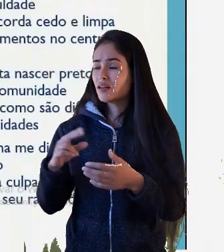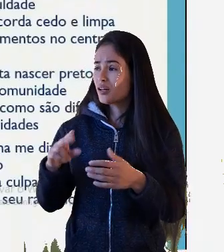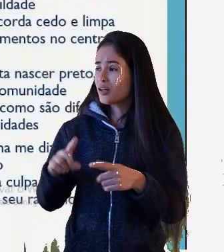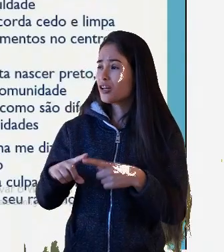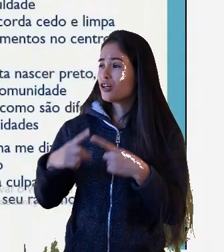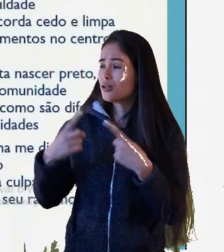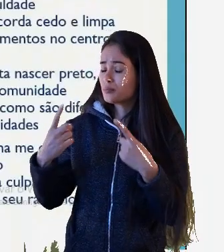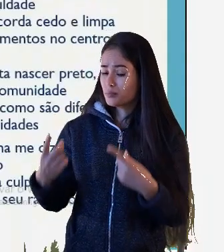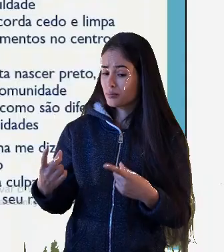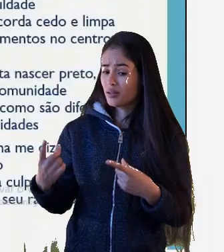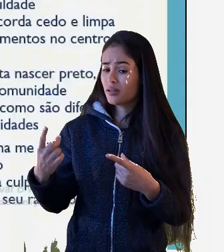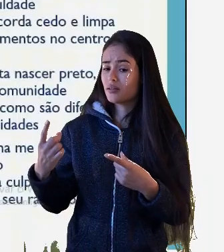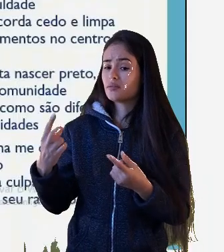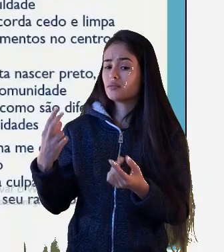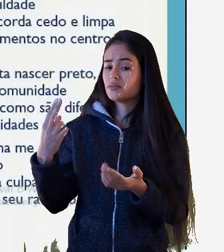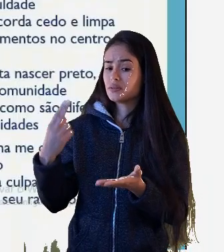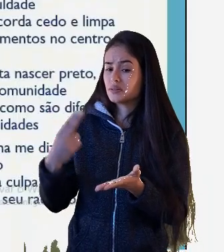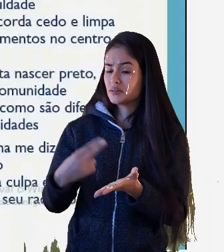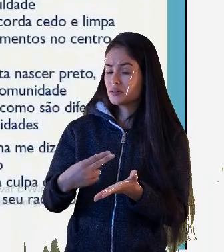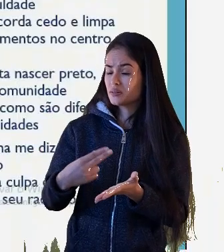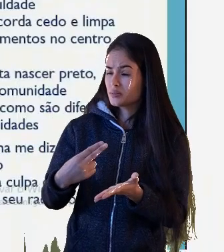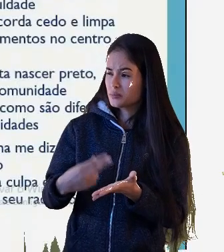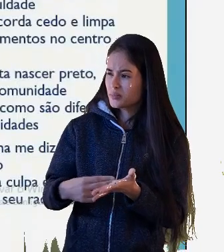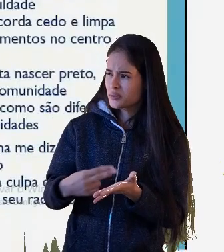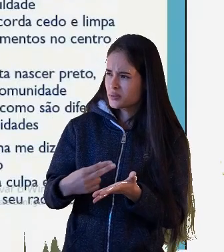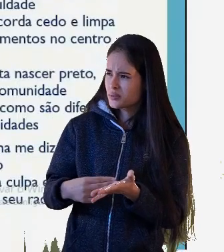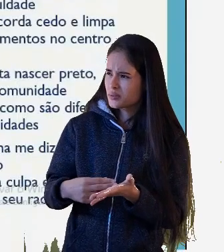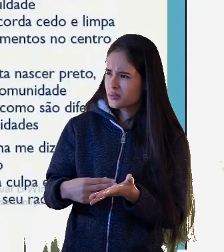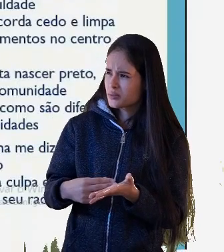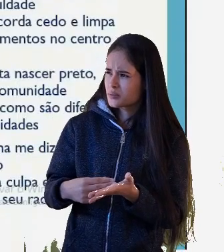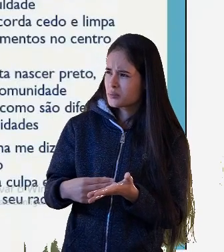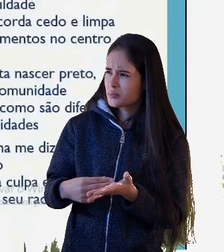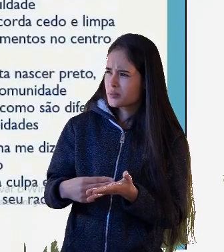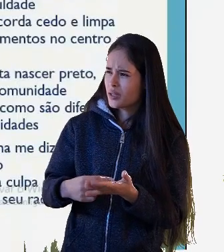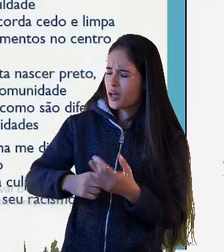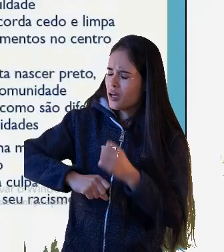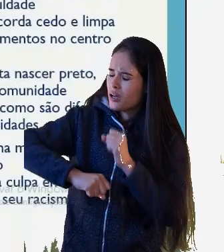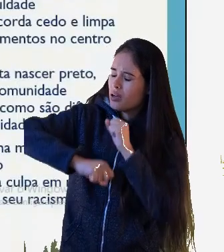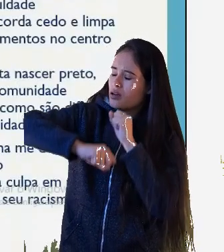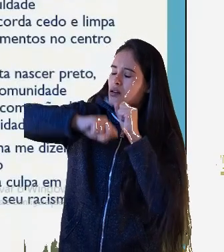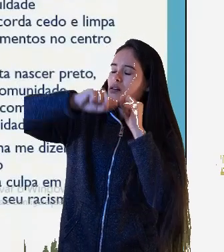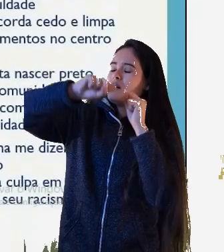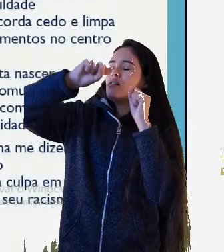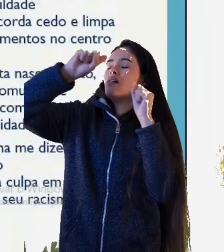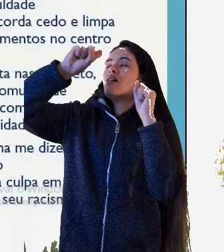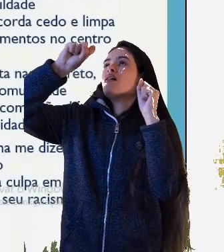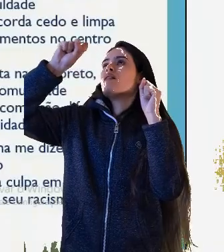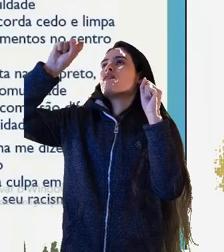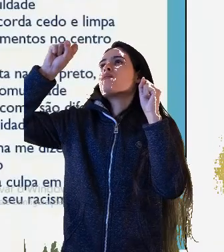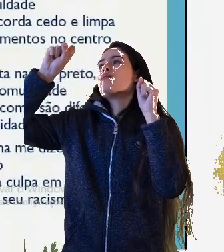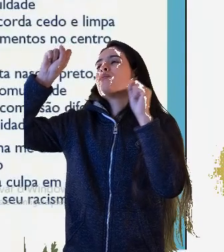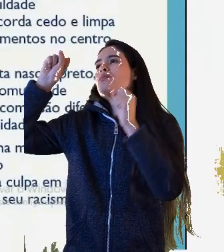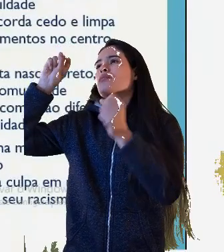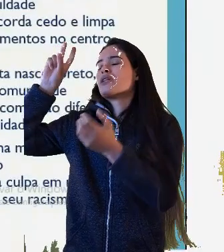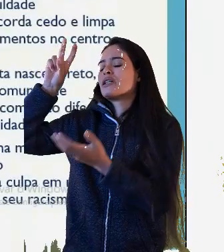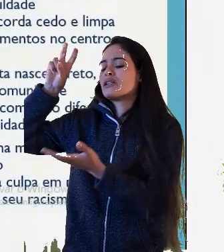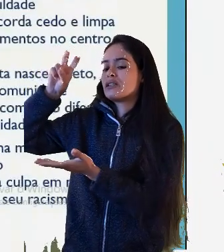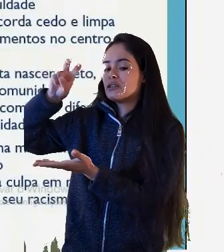sala de aula, né? Tanta humilhação dos colegas, né? Eu tenho que alisar meu